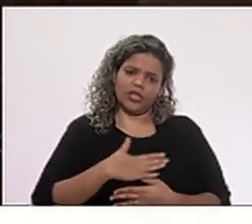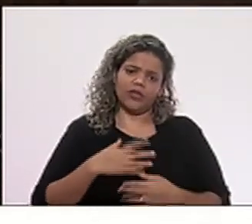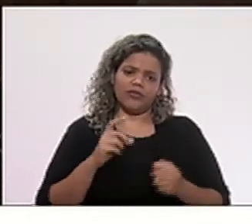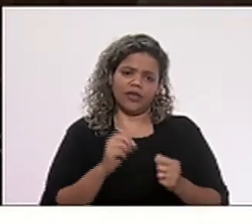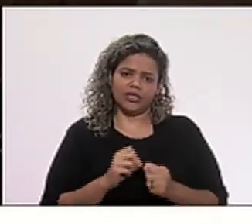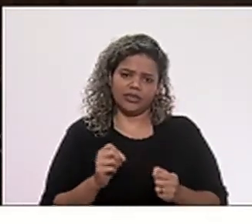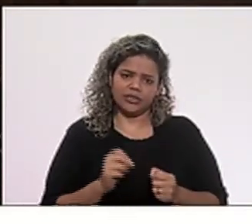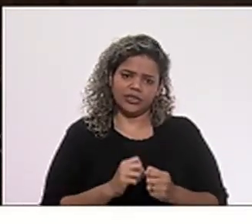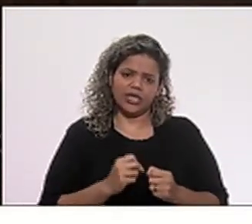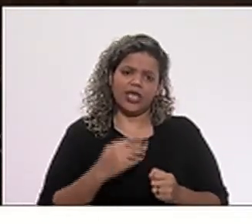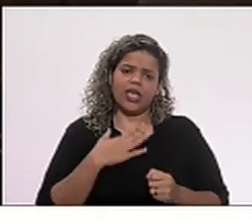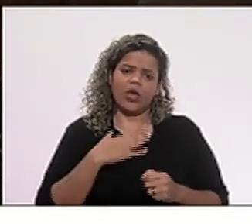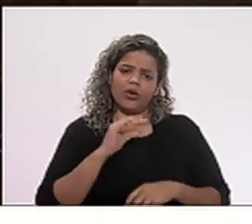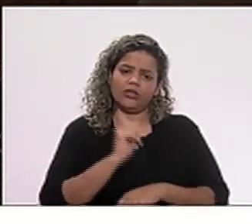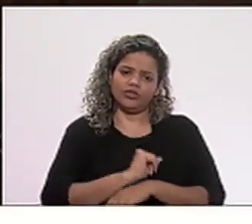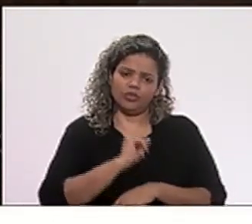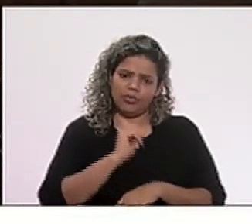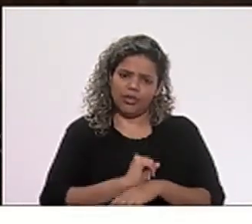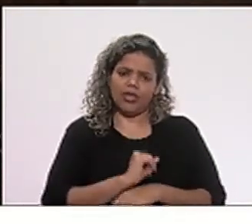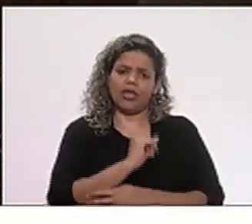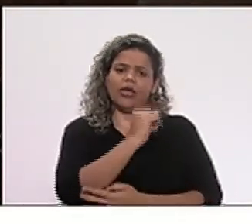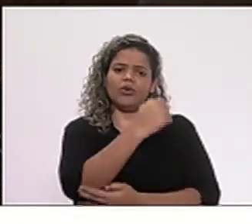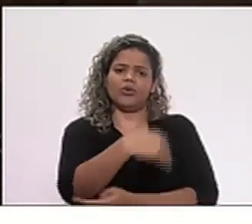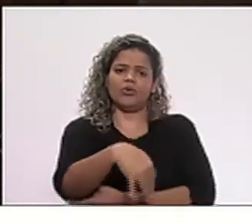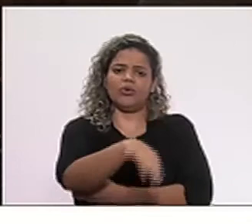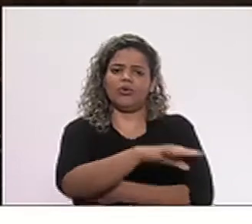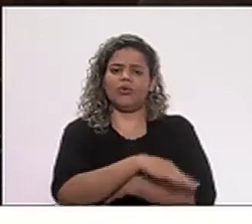fazer, e eu espero